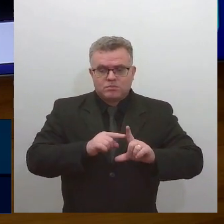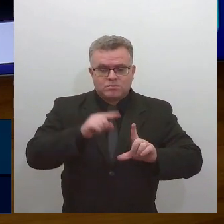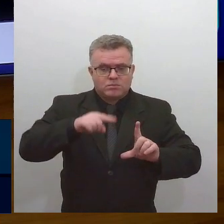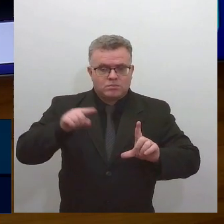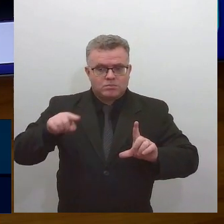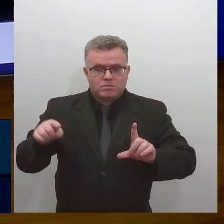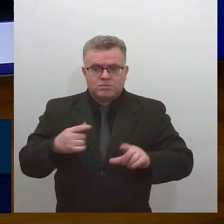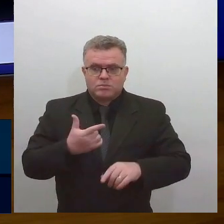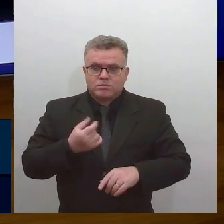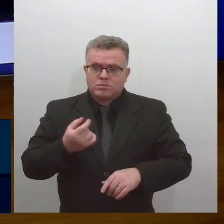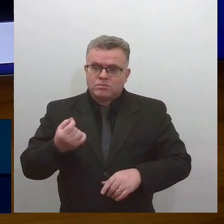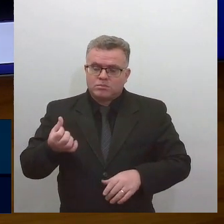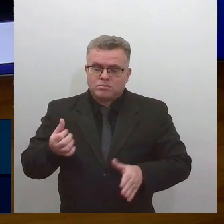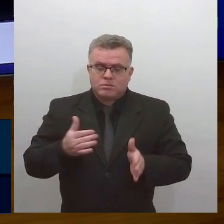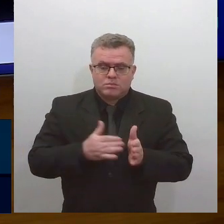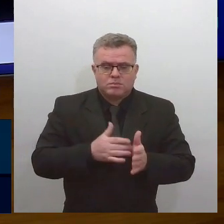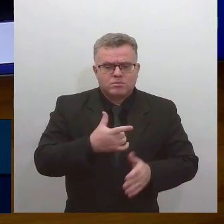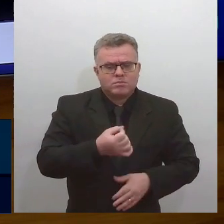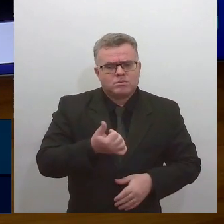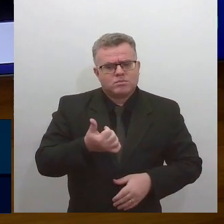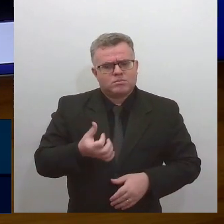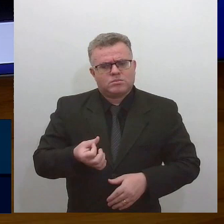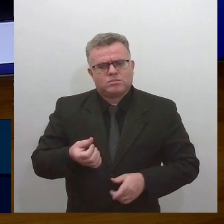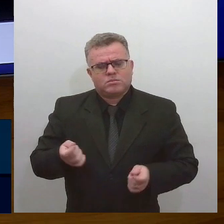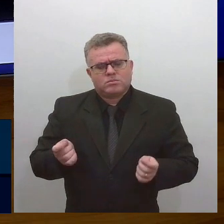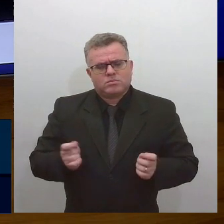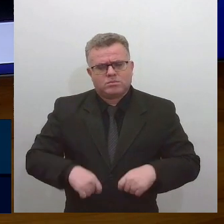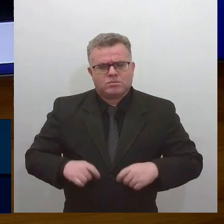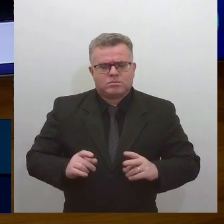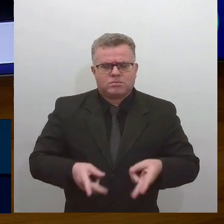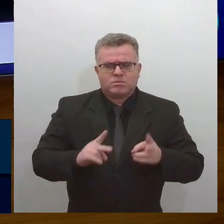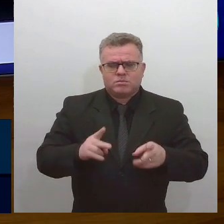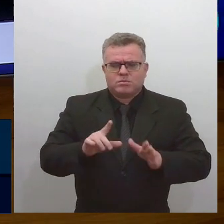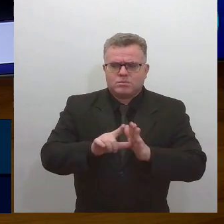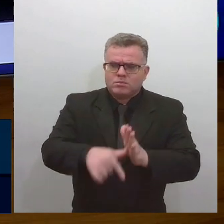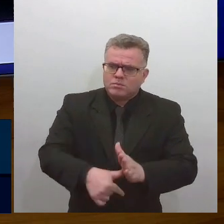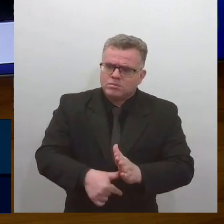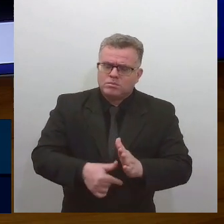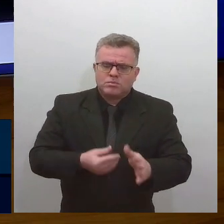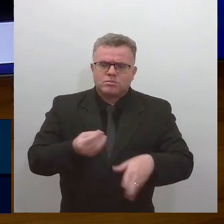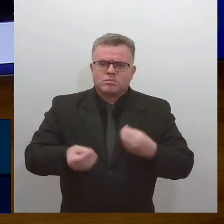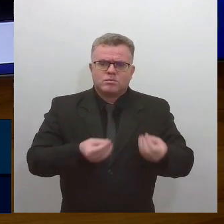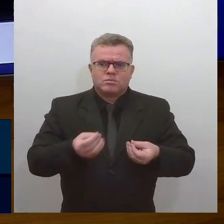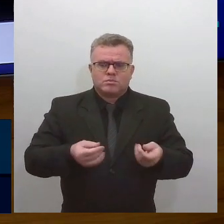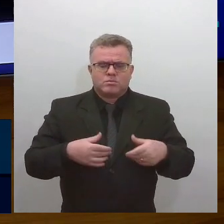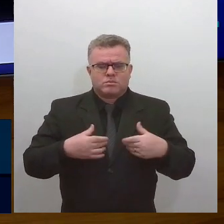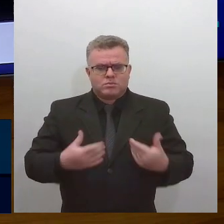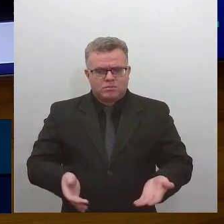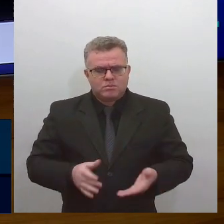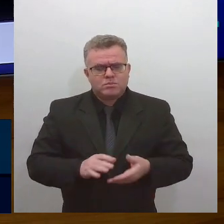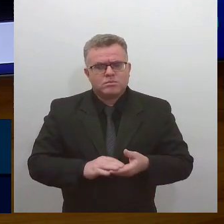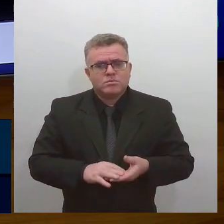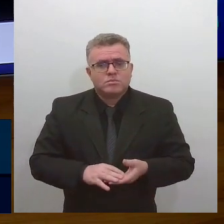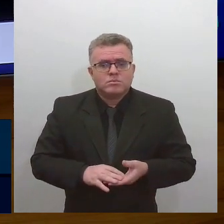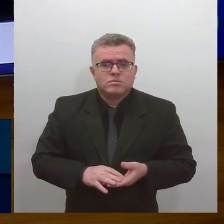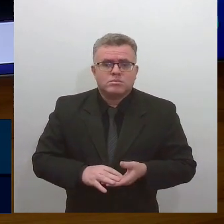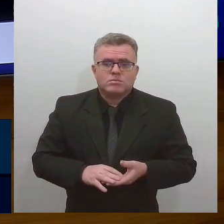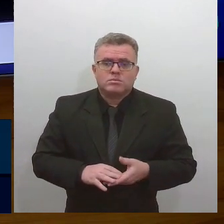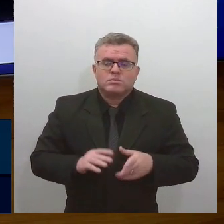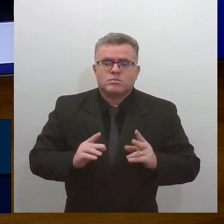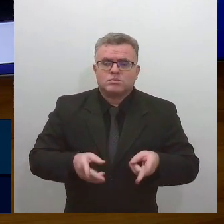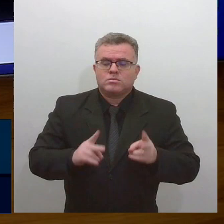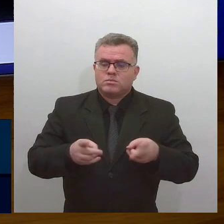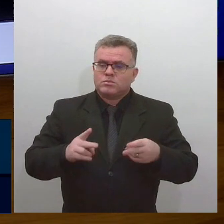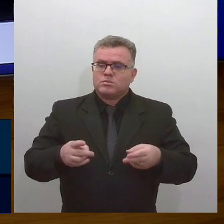gente tá atrasado e o que que a gente tem que perseguir de meta em termos de pavimentação e estruturação da